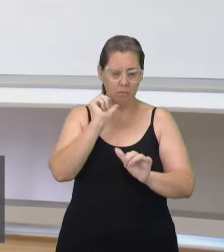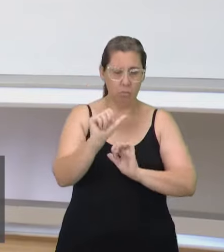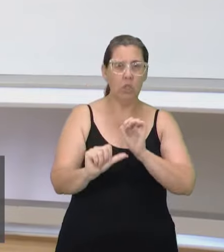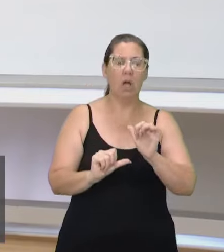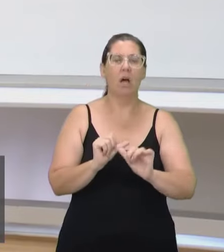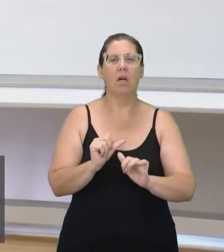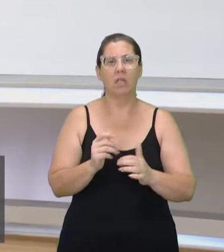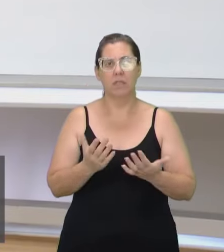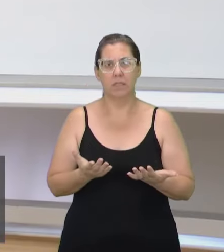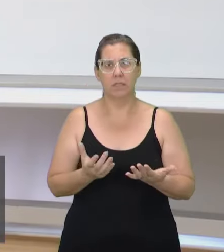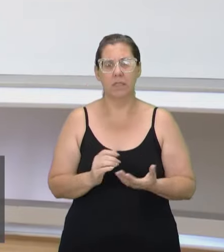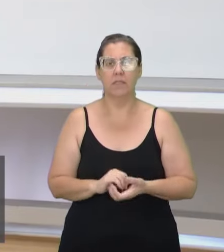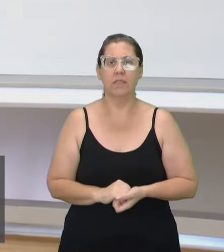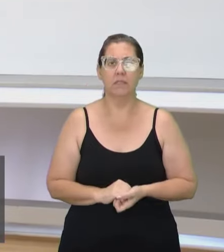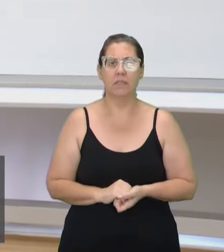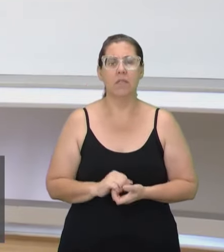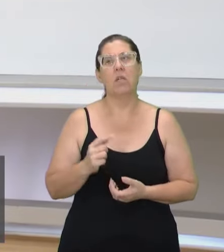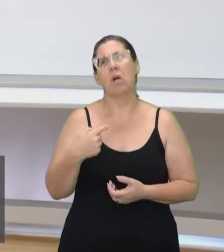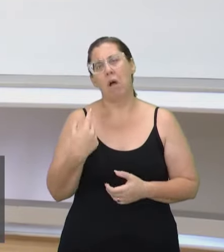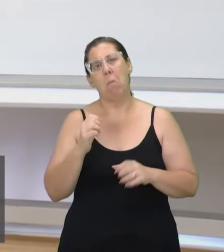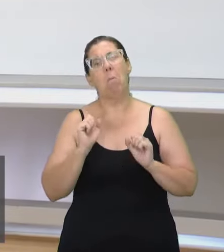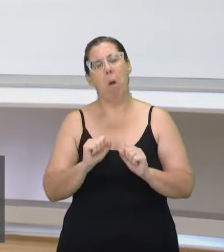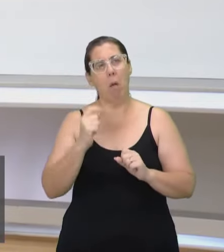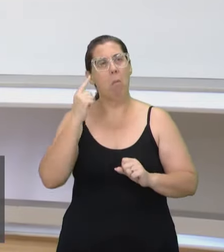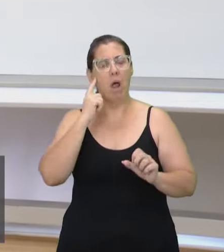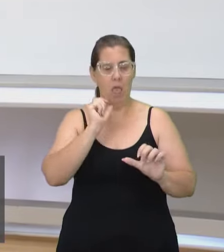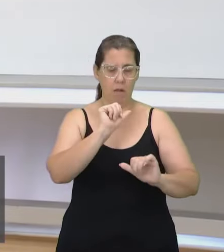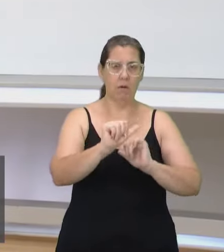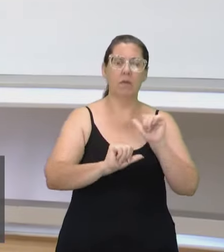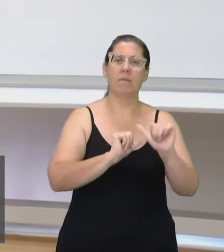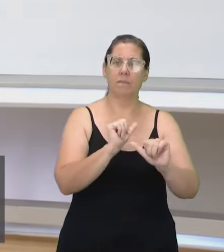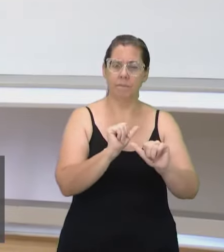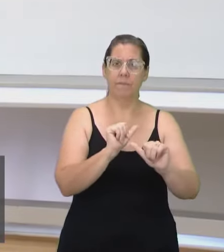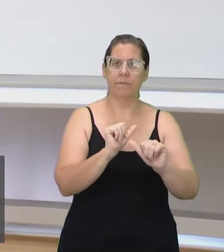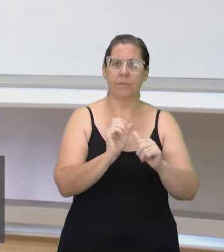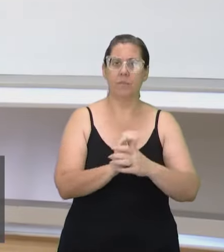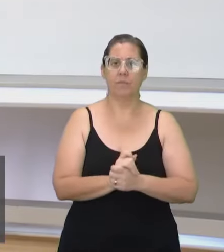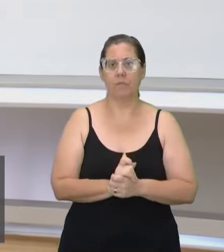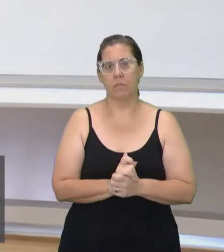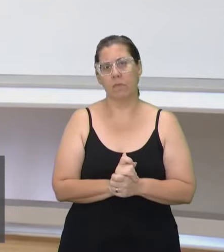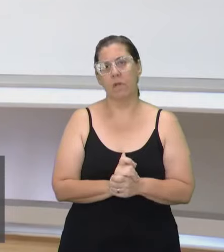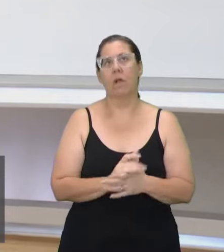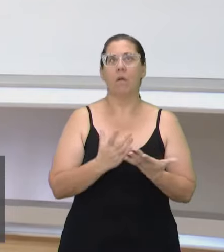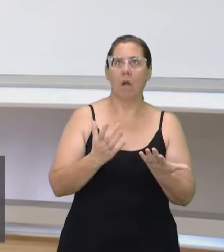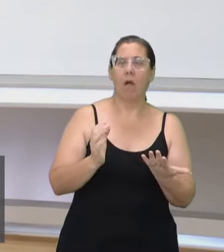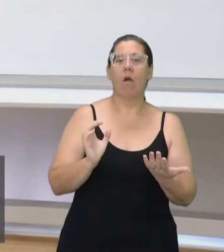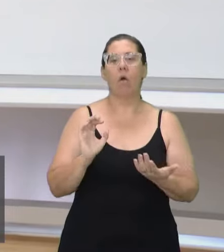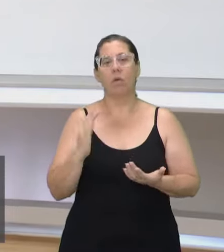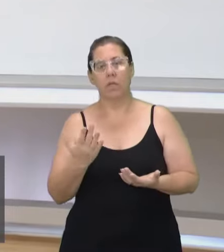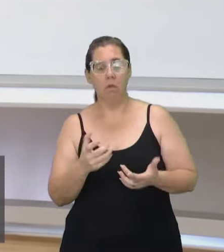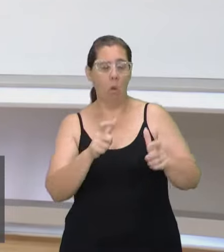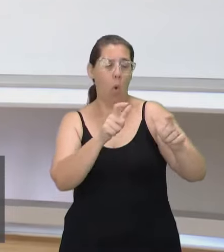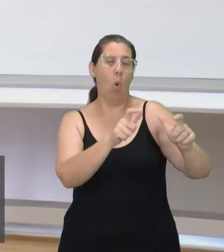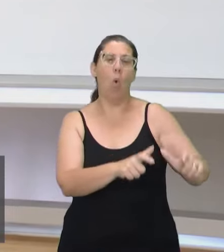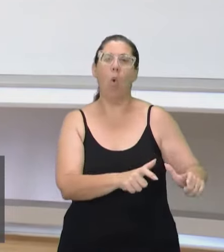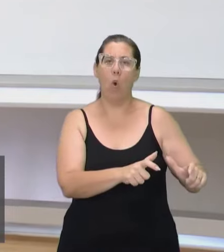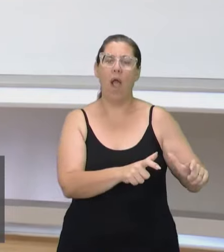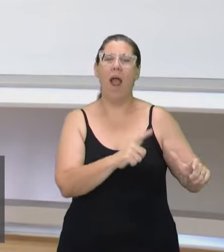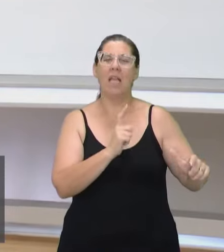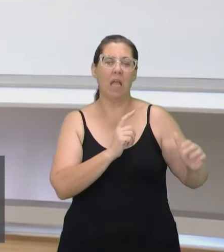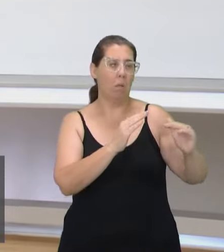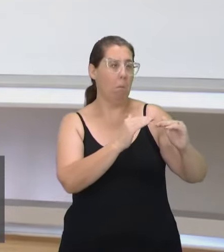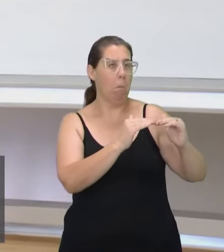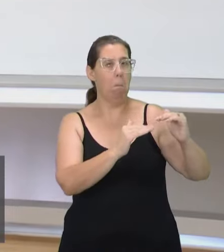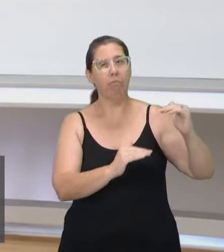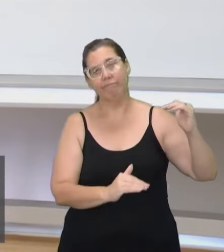social? A gente pode pensar essa transformação social que ocorre num lugar que tem muita